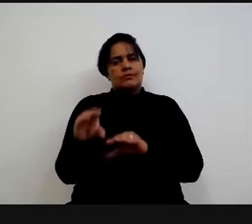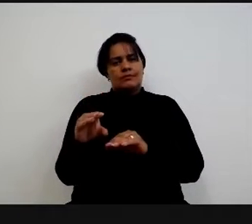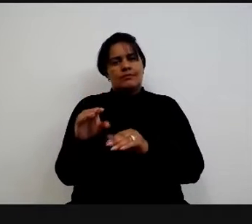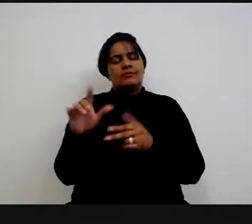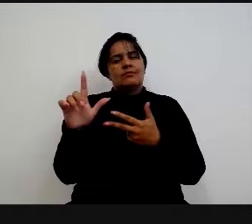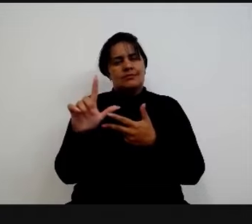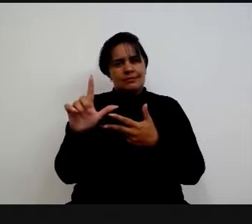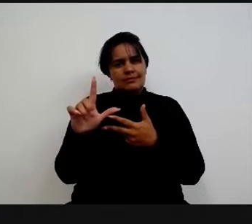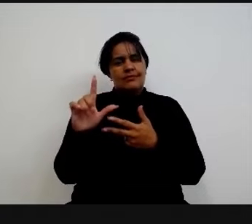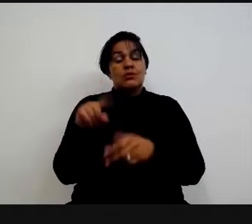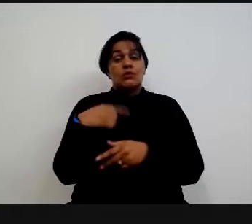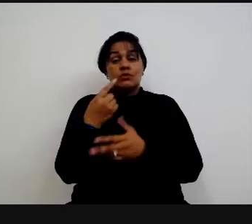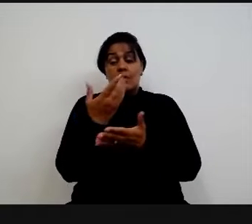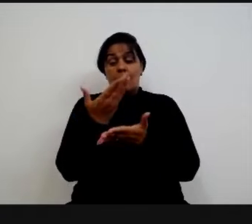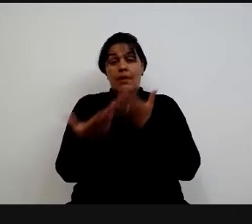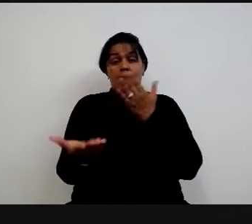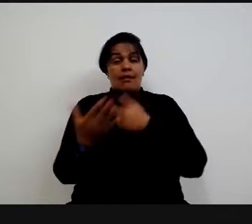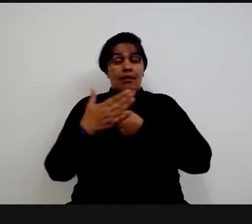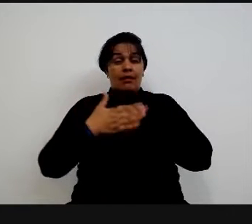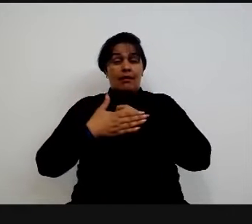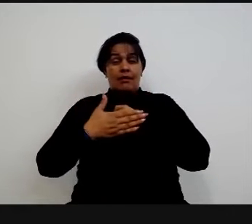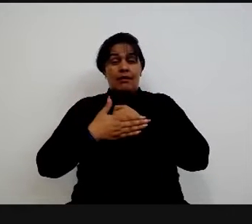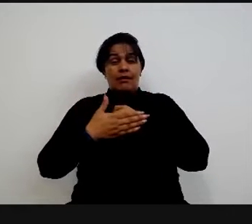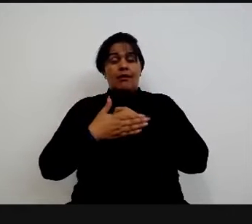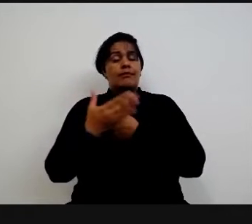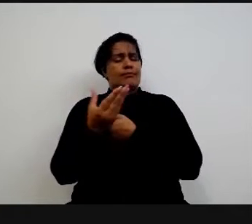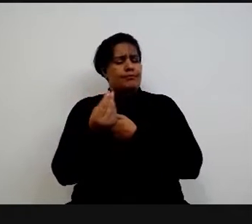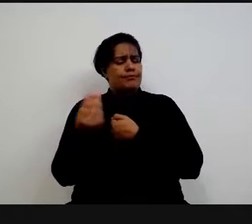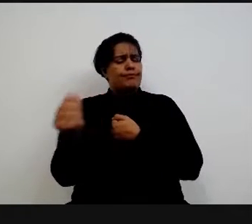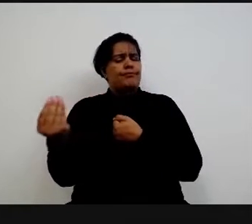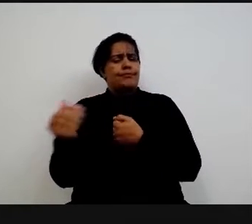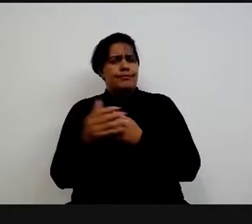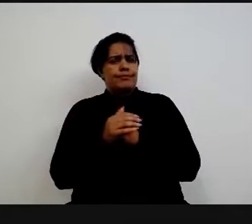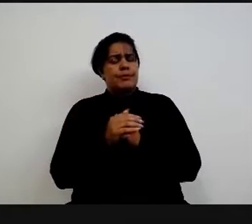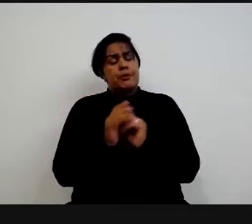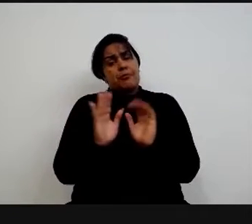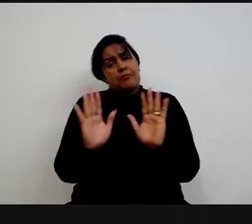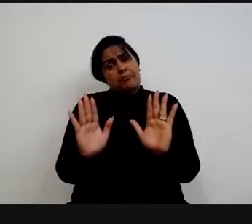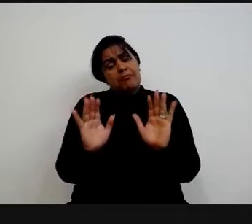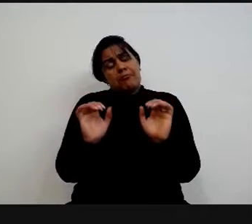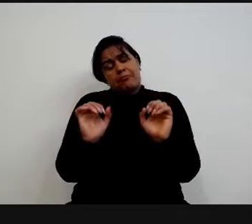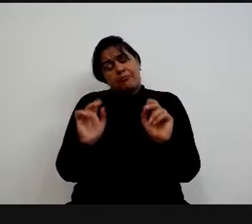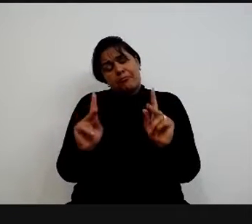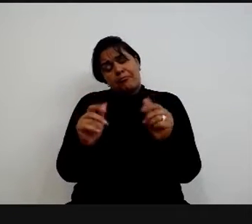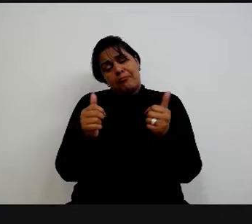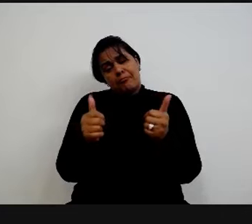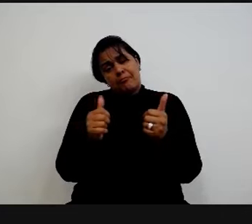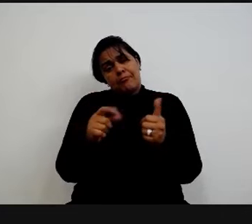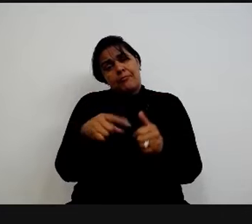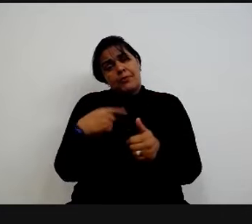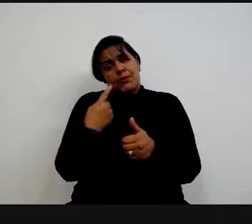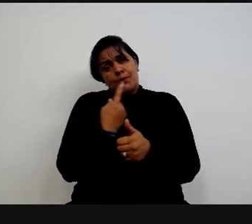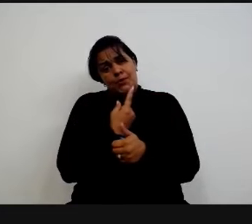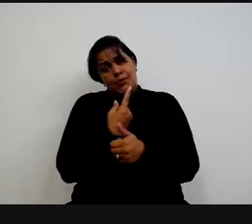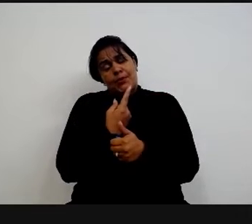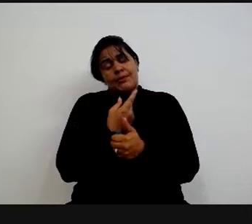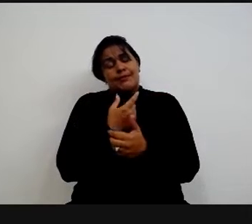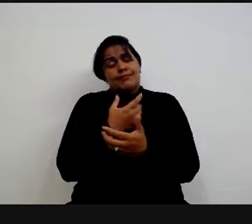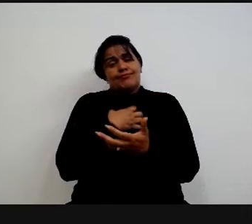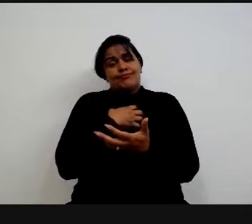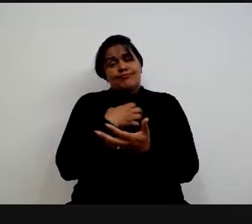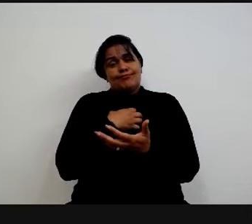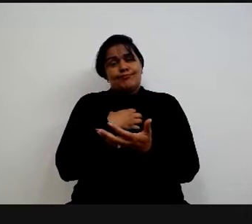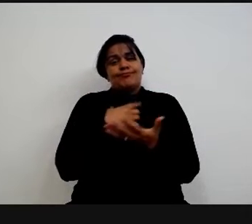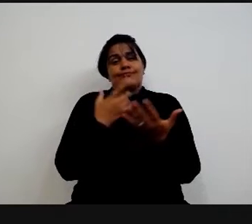legislativa. Perdemos um tempo enorme nessa caminhada. Mas, felizmente, o nosso constituinte, inspirado lá em